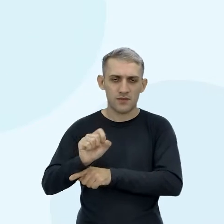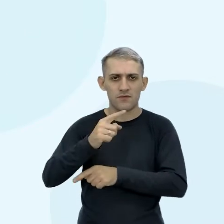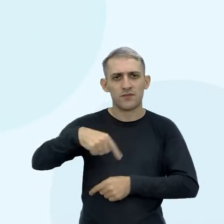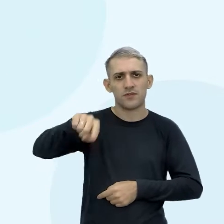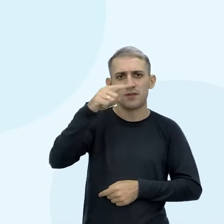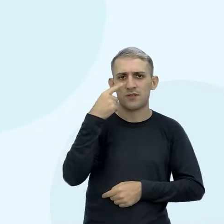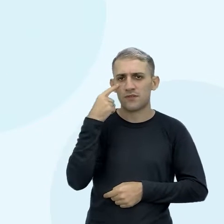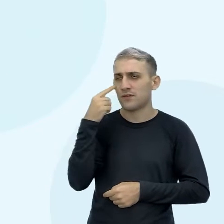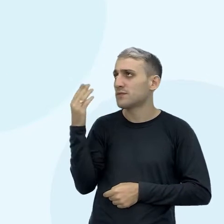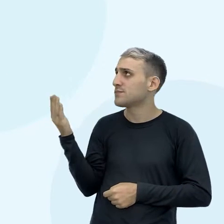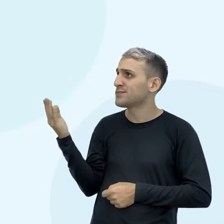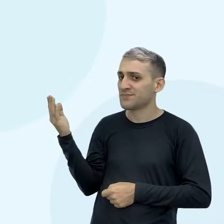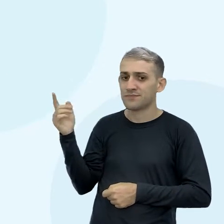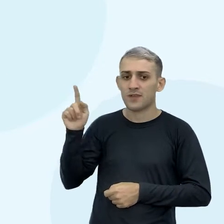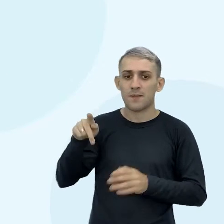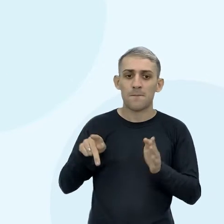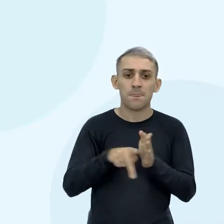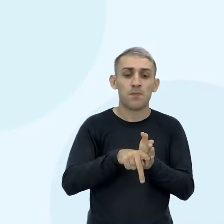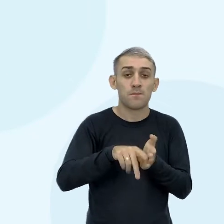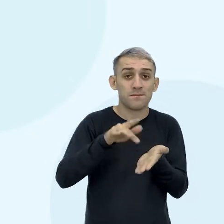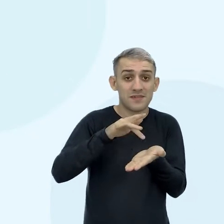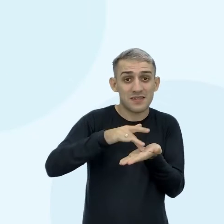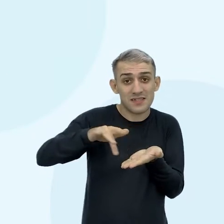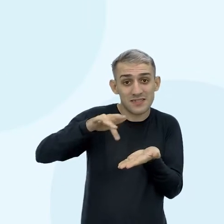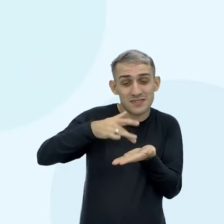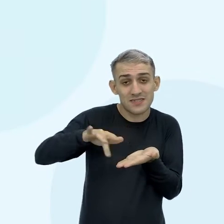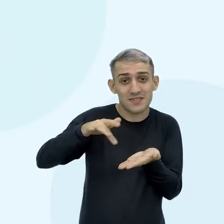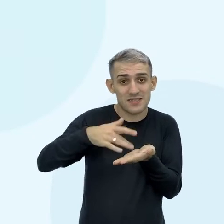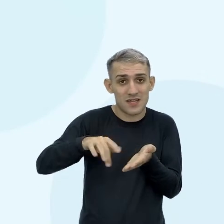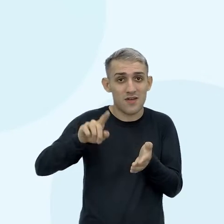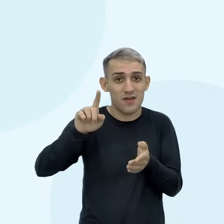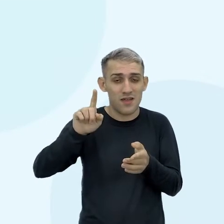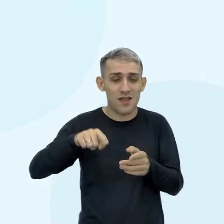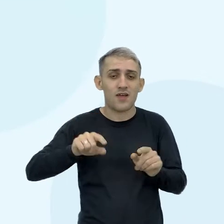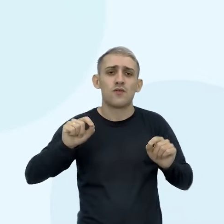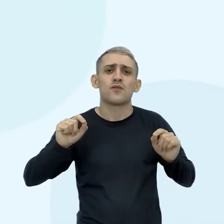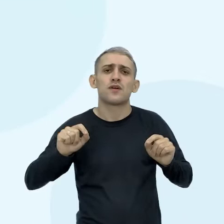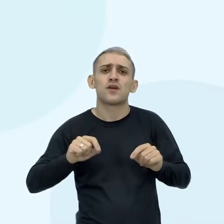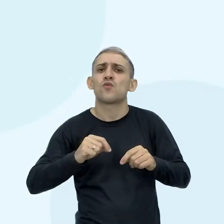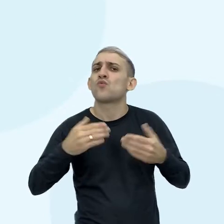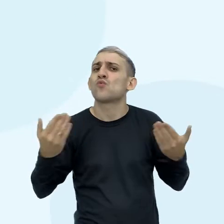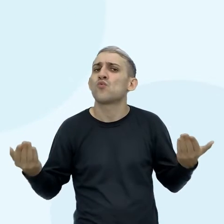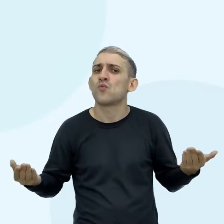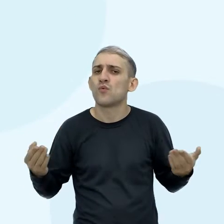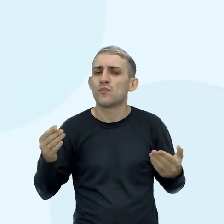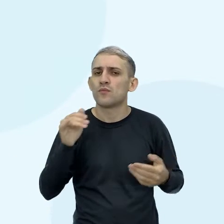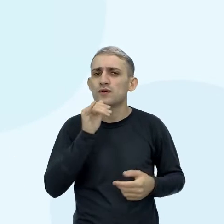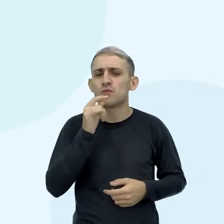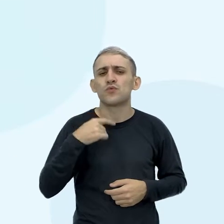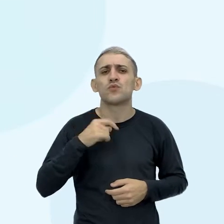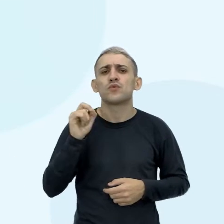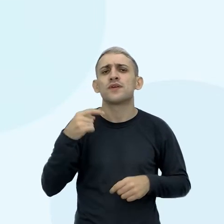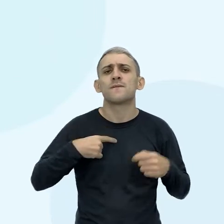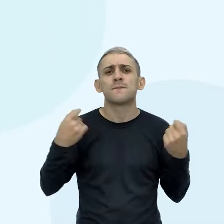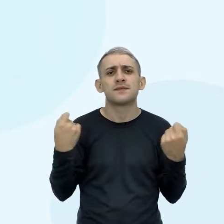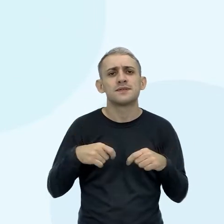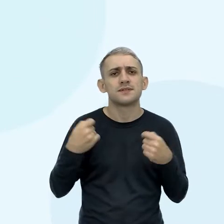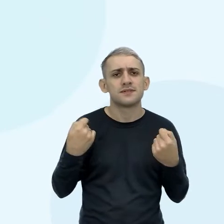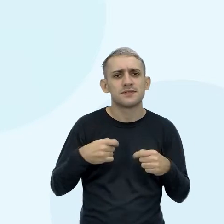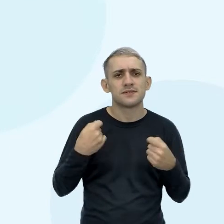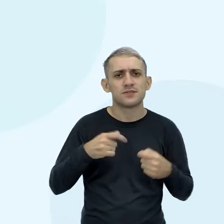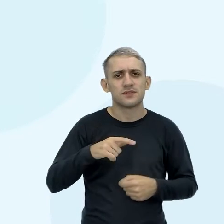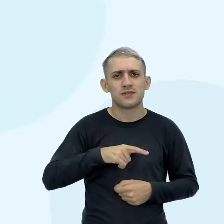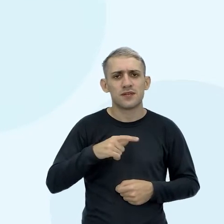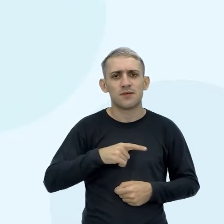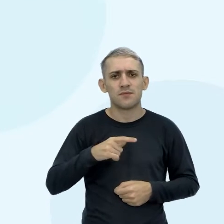lousa digital, no LED. Quais são o que eu preciso ter para ser da área central